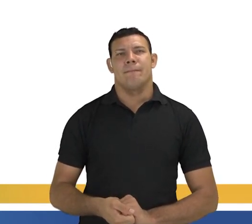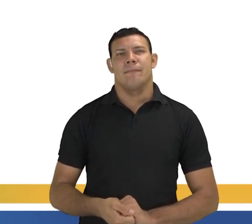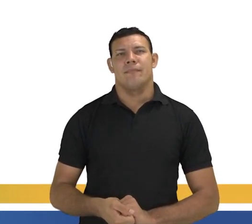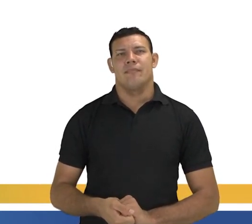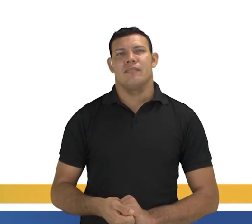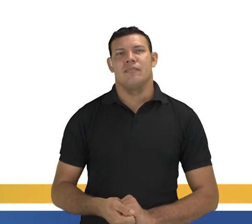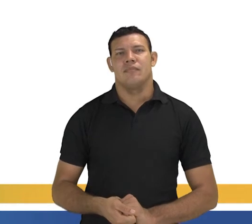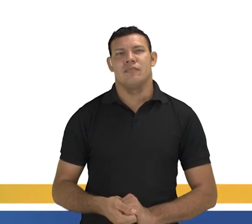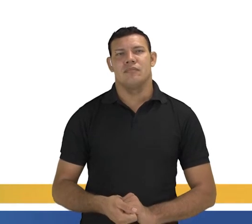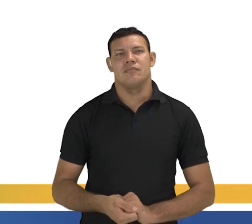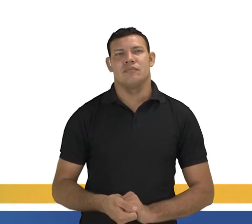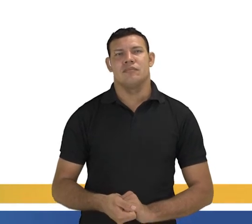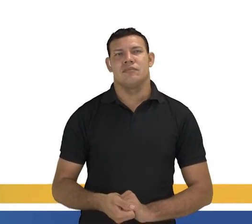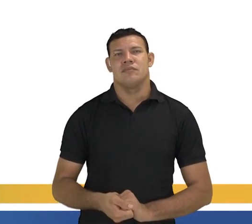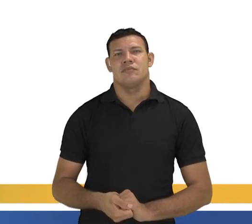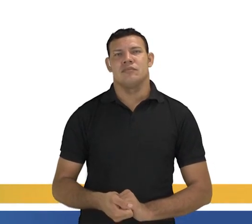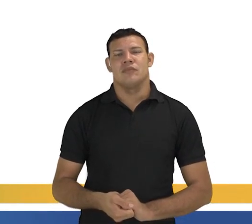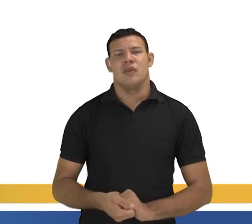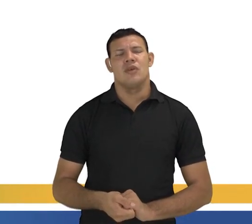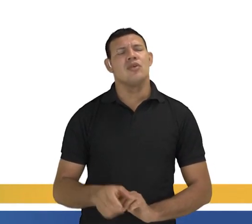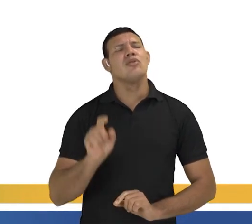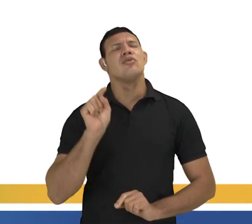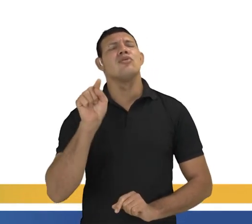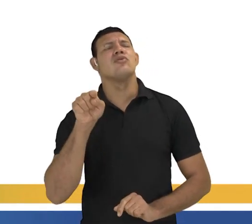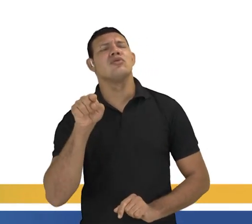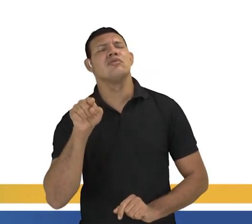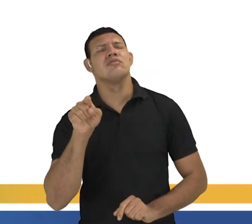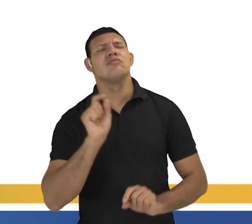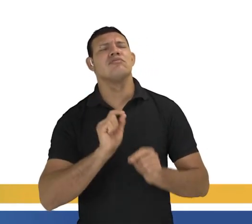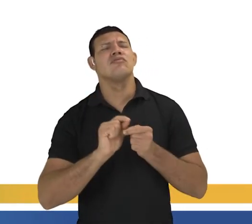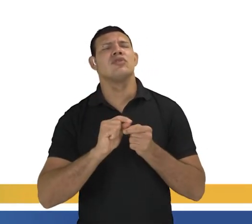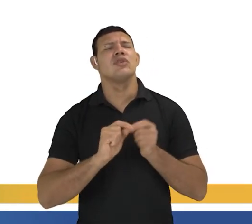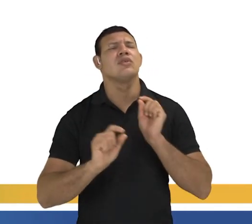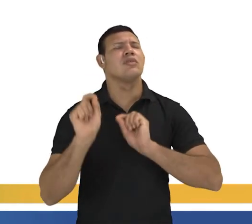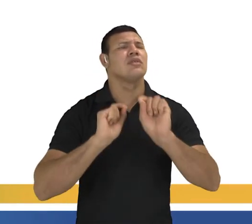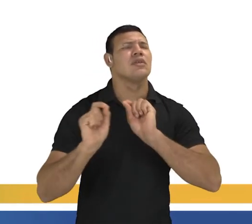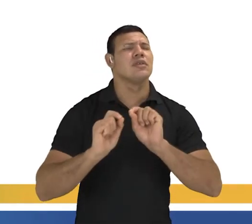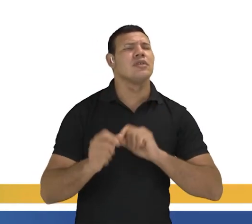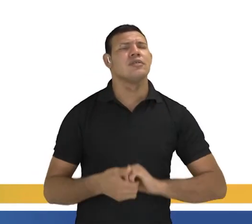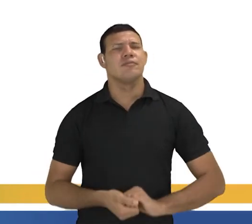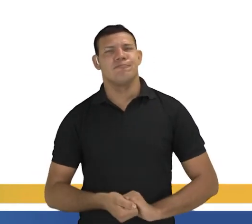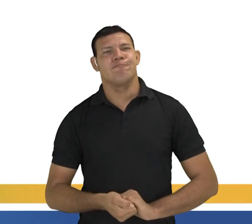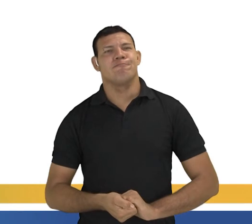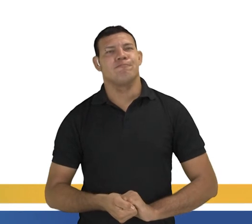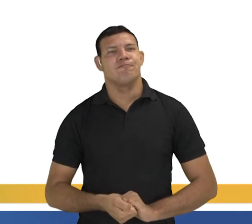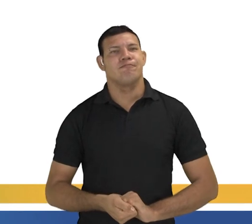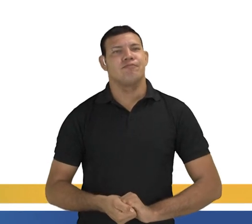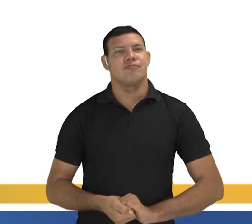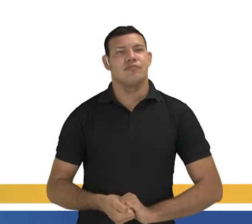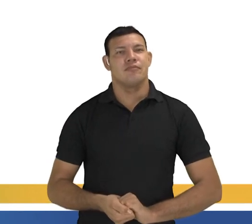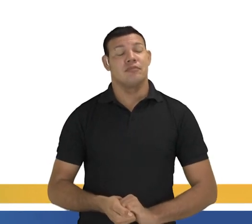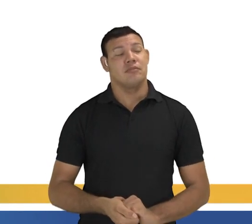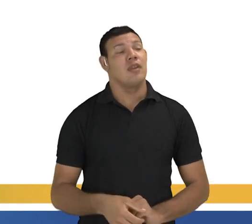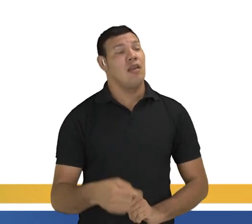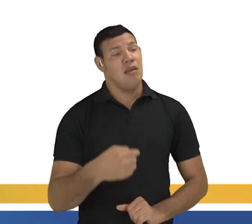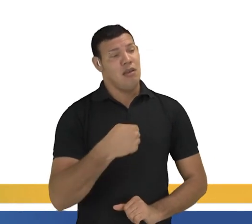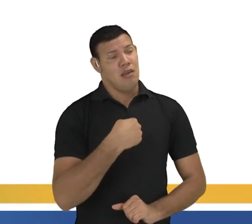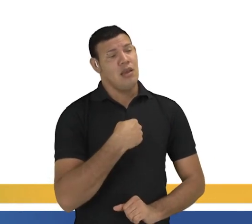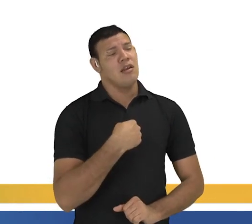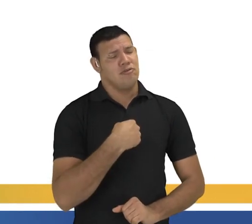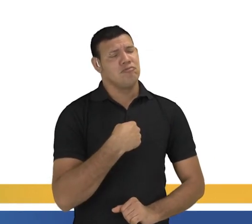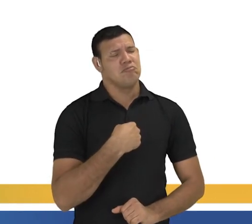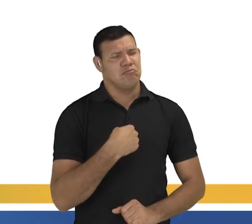E você? O que você tem feito todo esse tempo? You know, I've been playing games for hours and hours every day. Sabe,